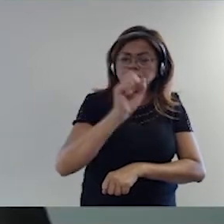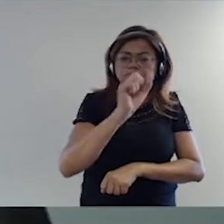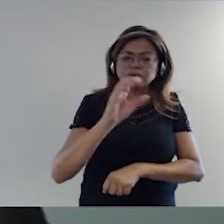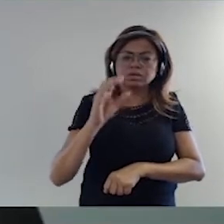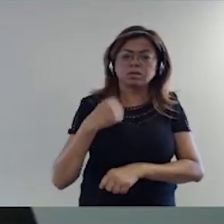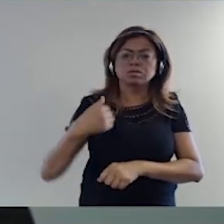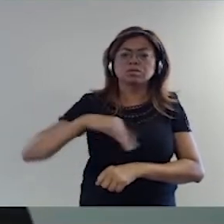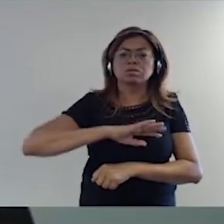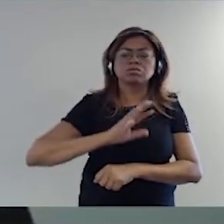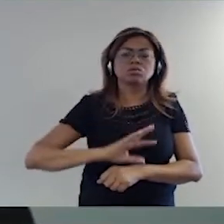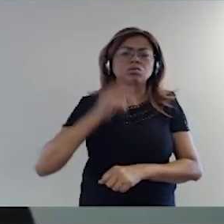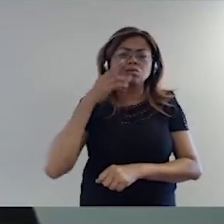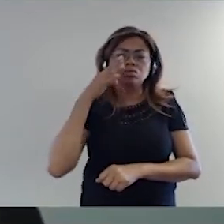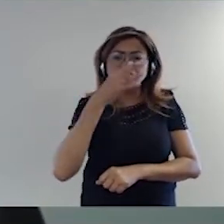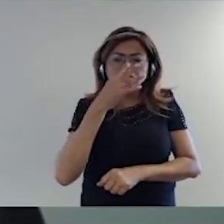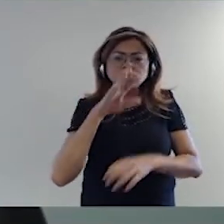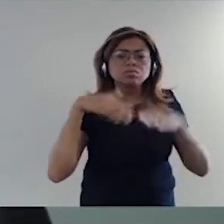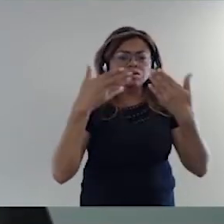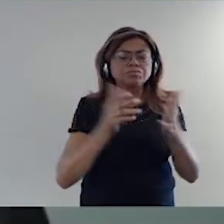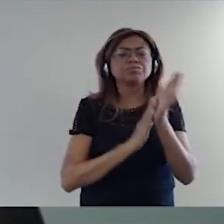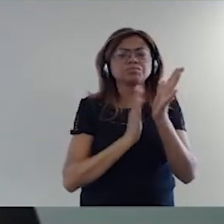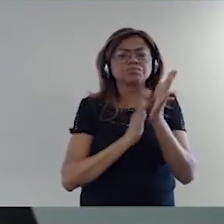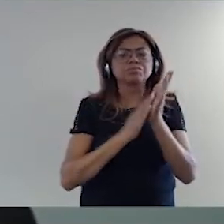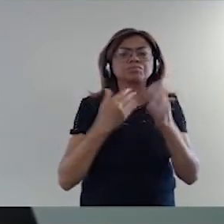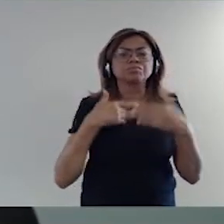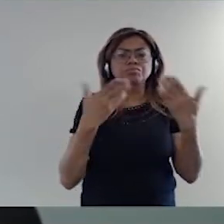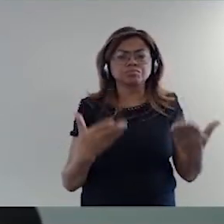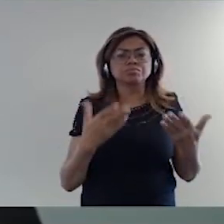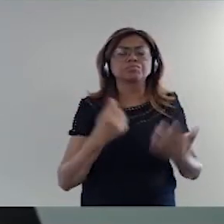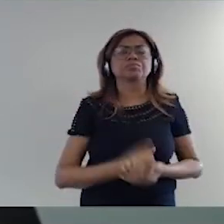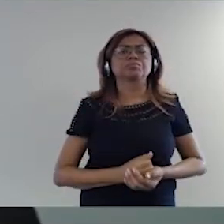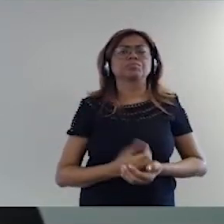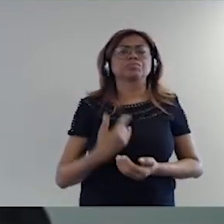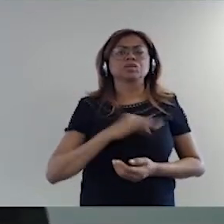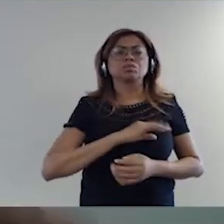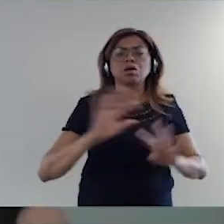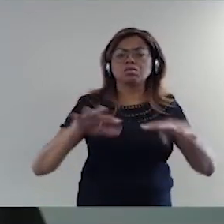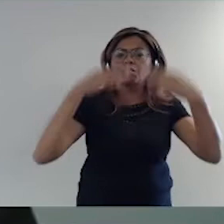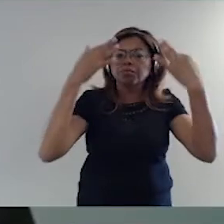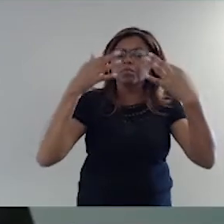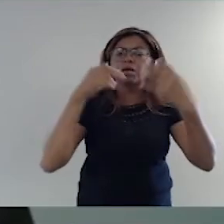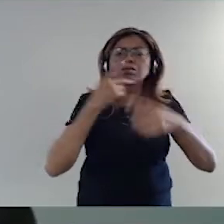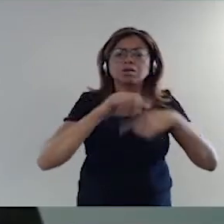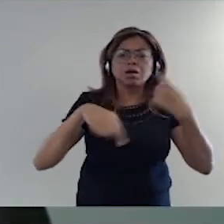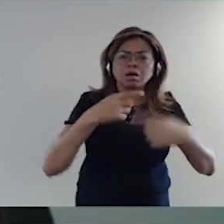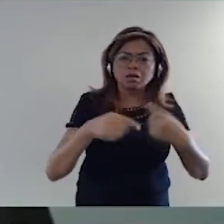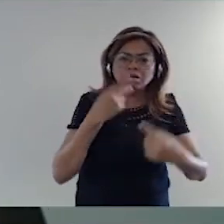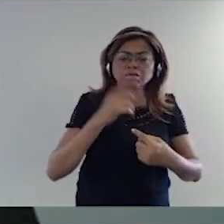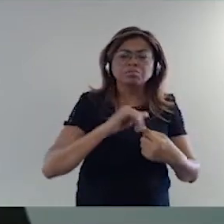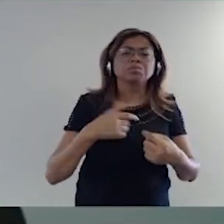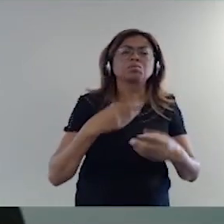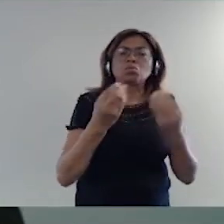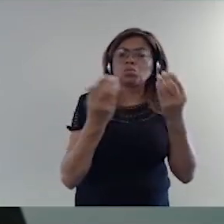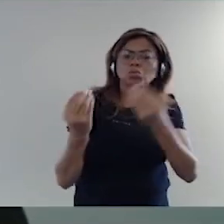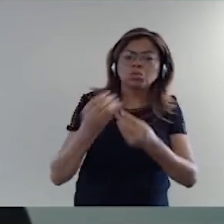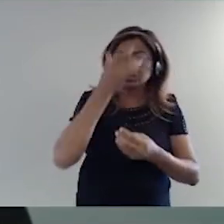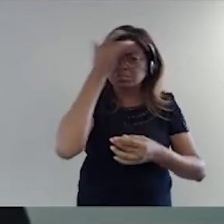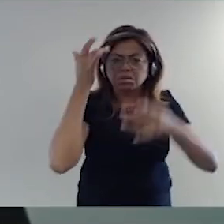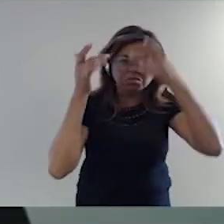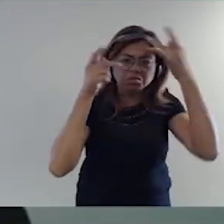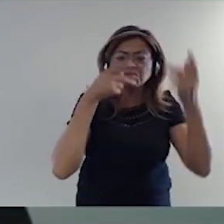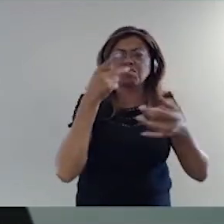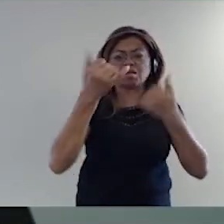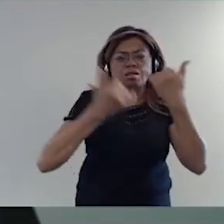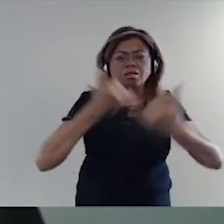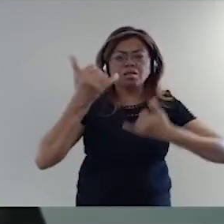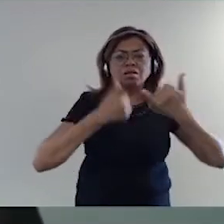que está hoje nos ouvindo aí em peso, pela a plateia, por essa antiga. Eu recebi várias mensagens aqui de colegas